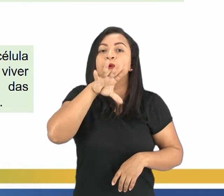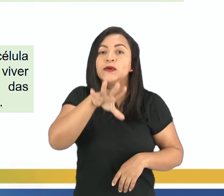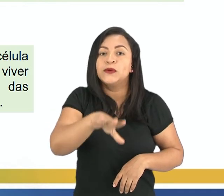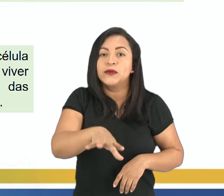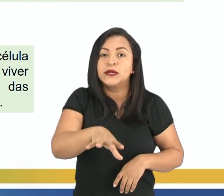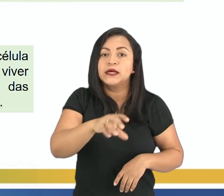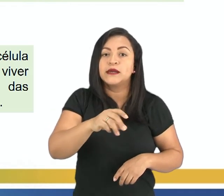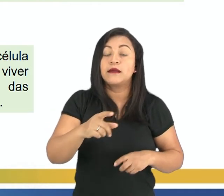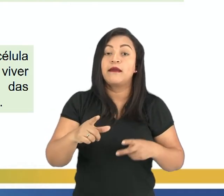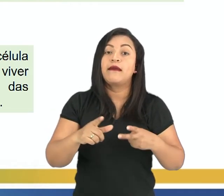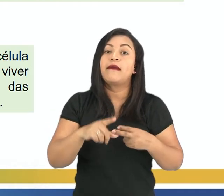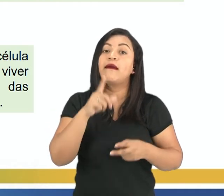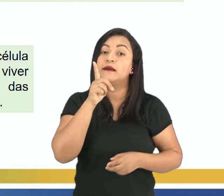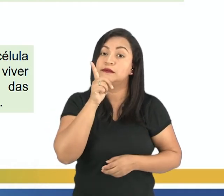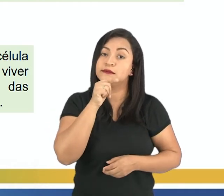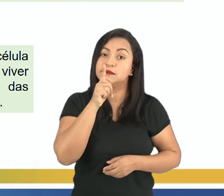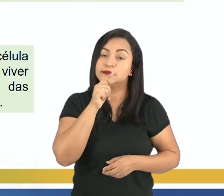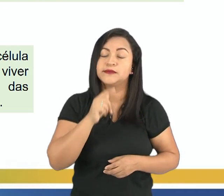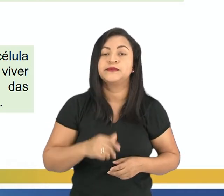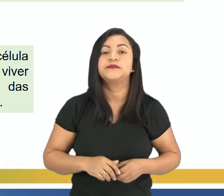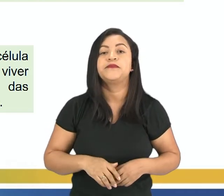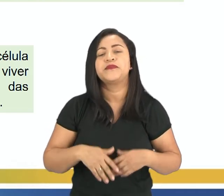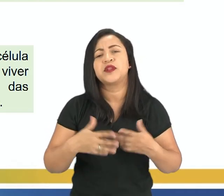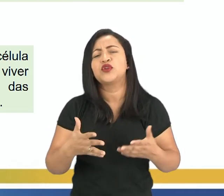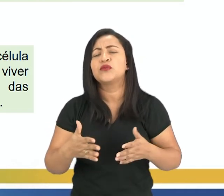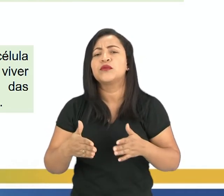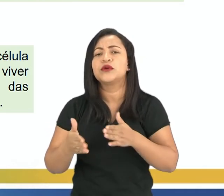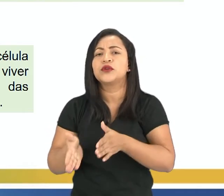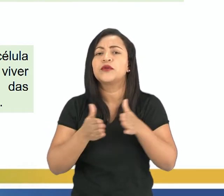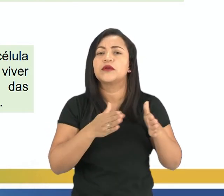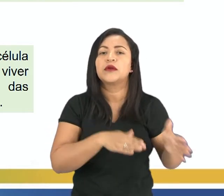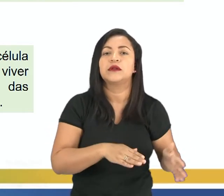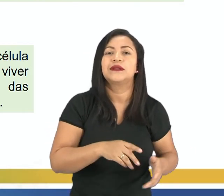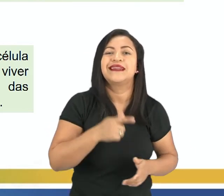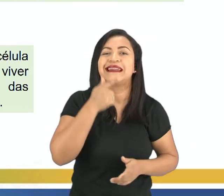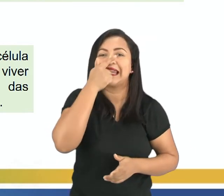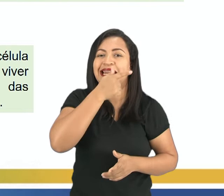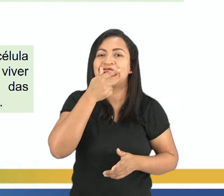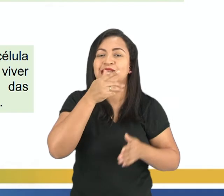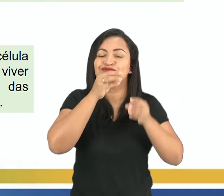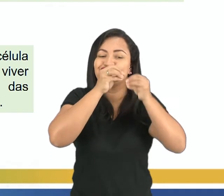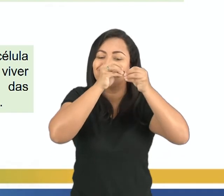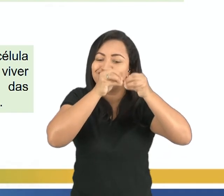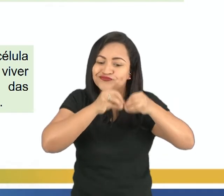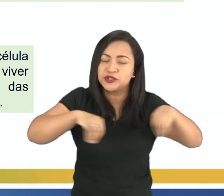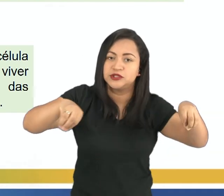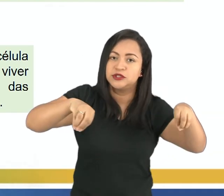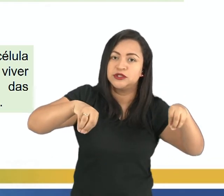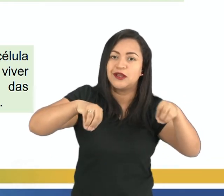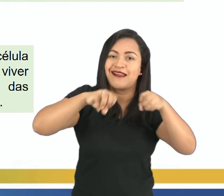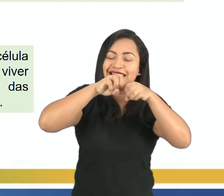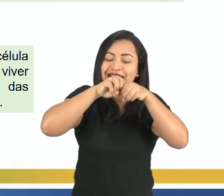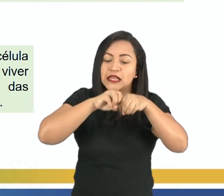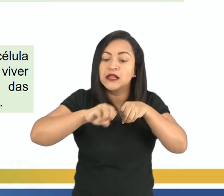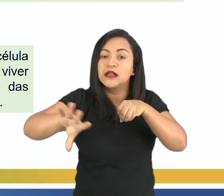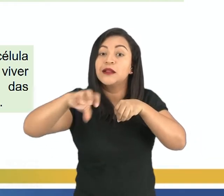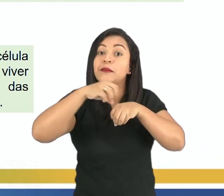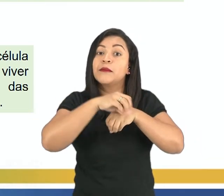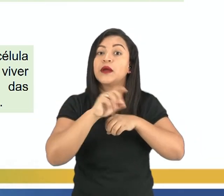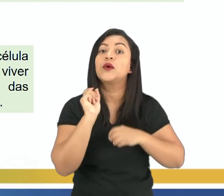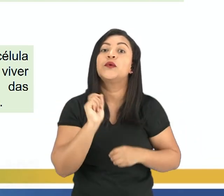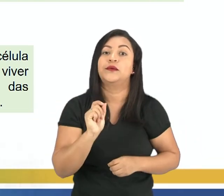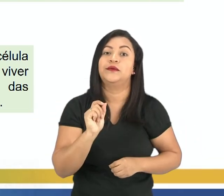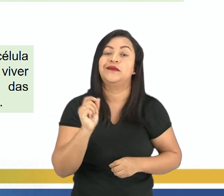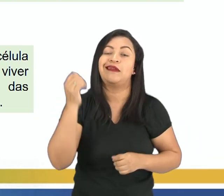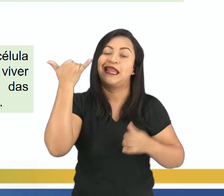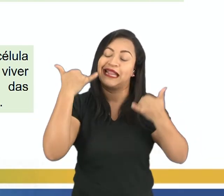a água. A partir do momento que ocorre a quebra da glicose, vai ter a liberação de energia. Então, a